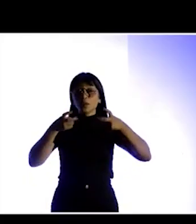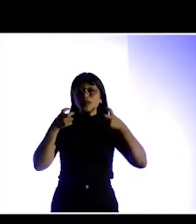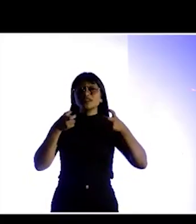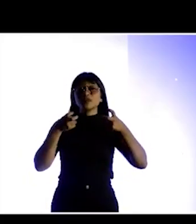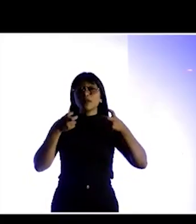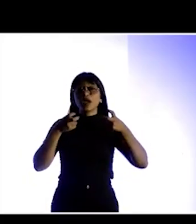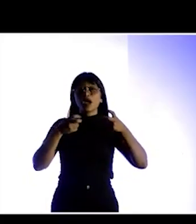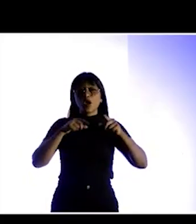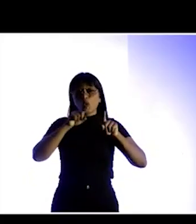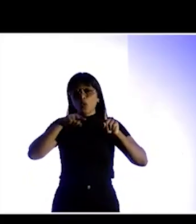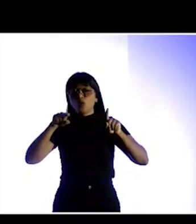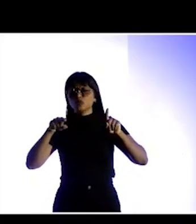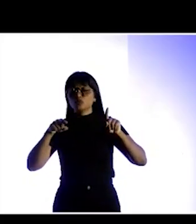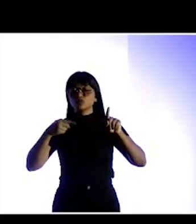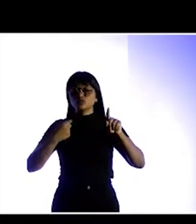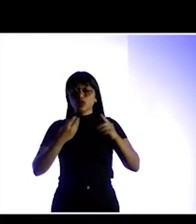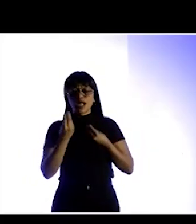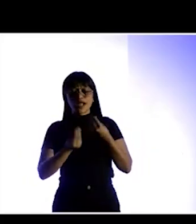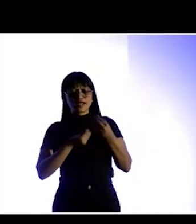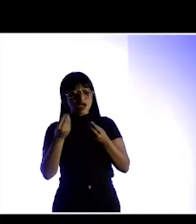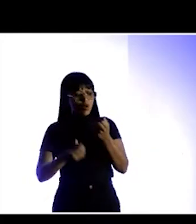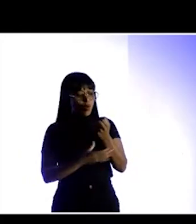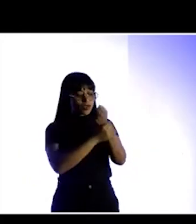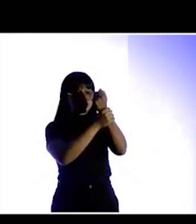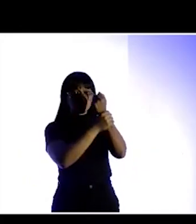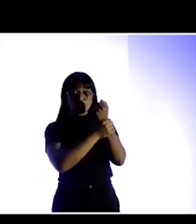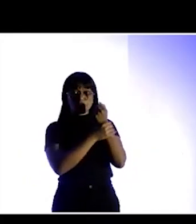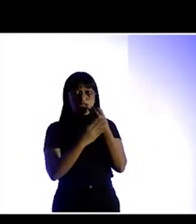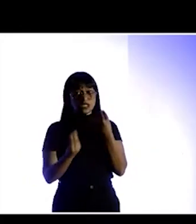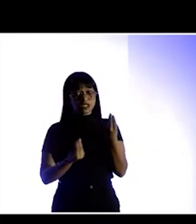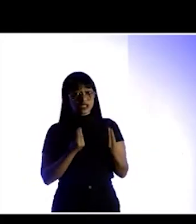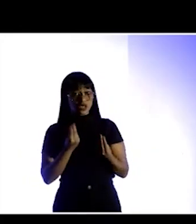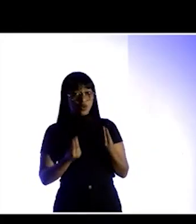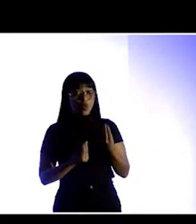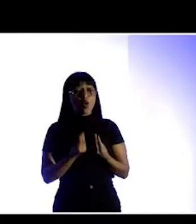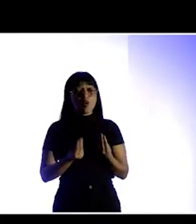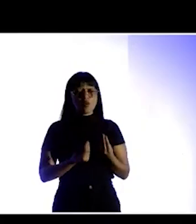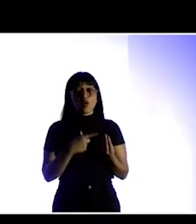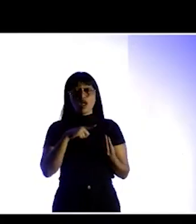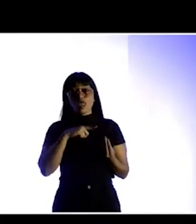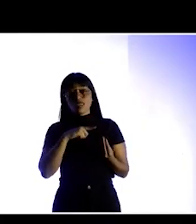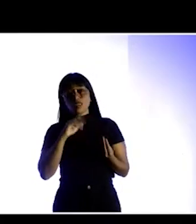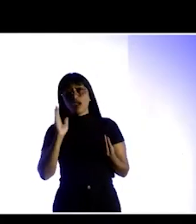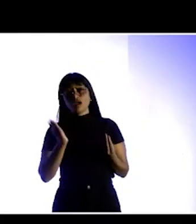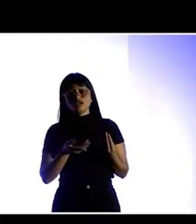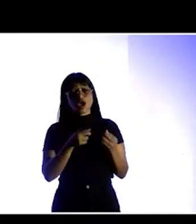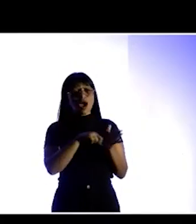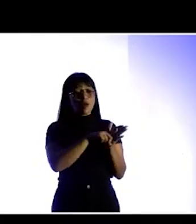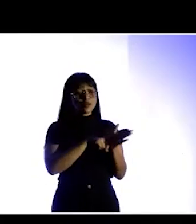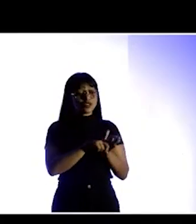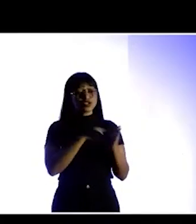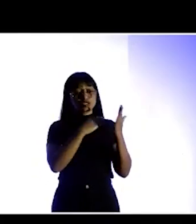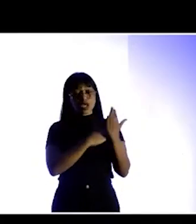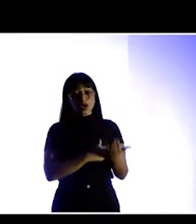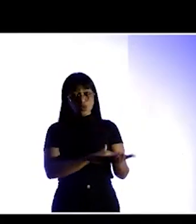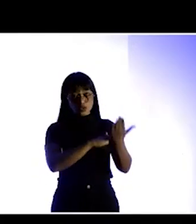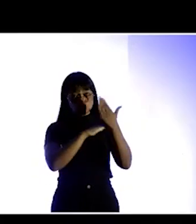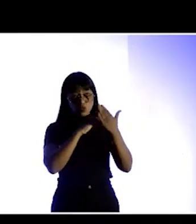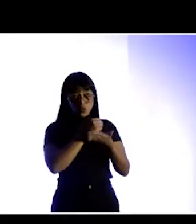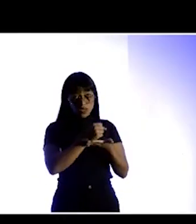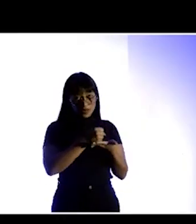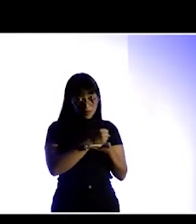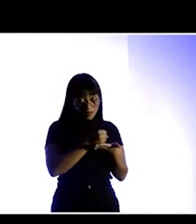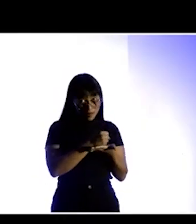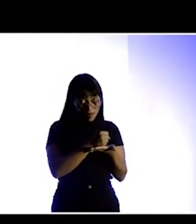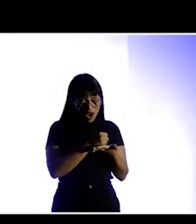Segurança Hídrica do Brasil, que foi um indicador que a gente desenvolveu lá na ANA, no âmbito do Plano Nacional de Segurança Hídrica, né? A gente chama